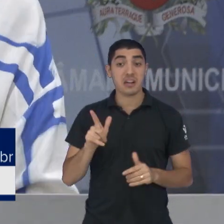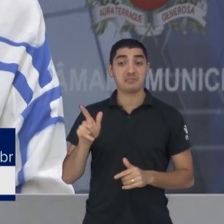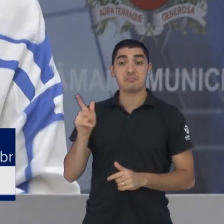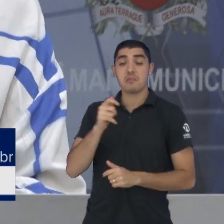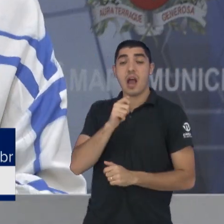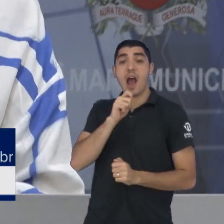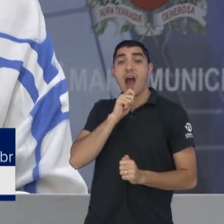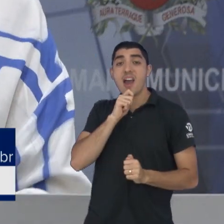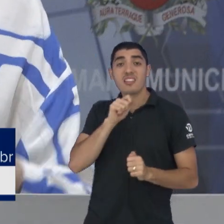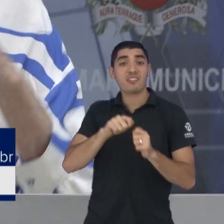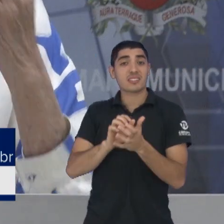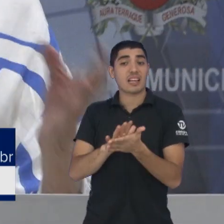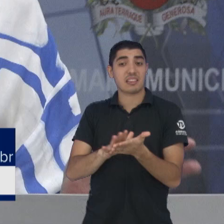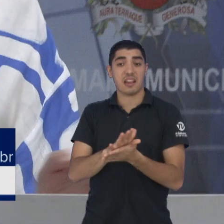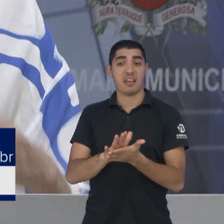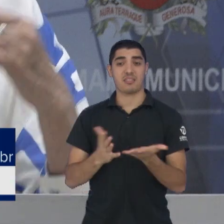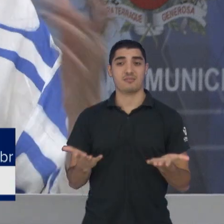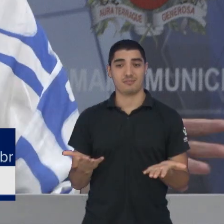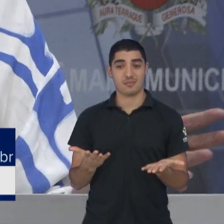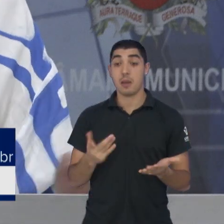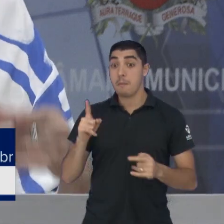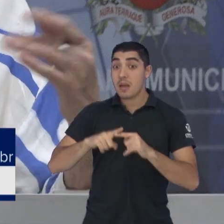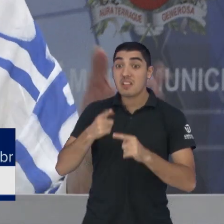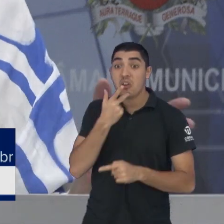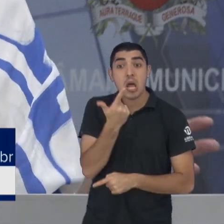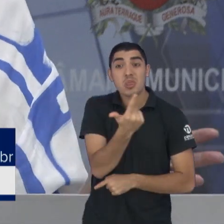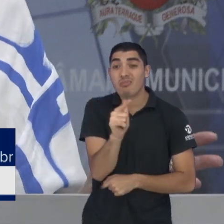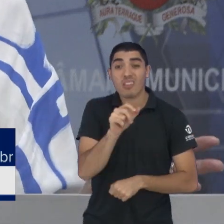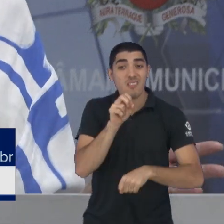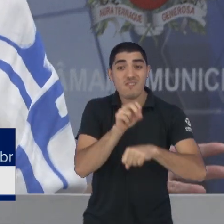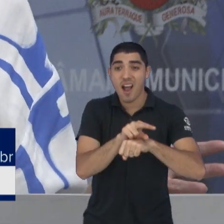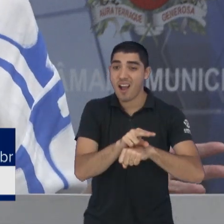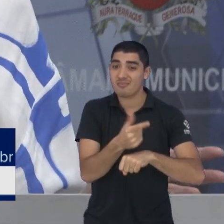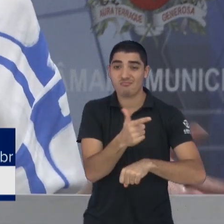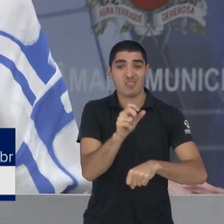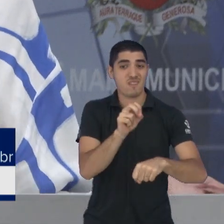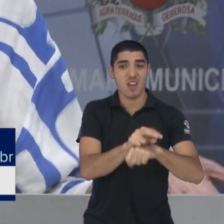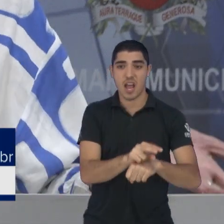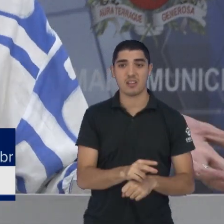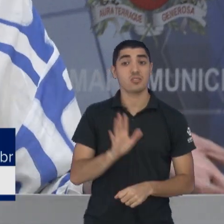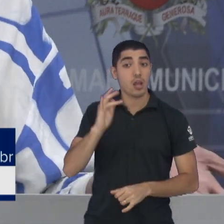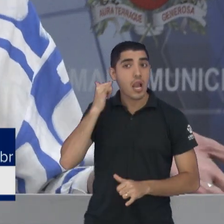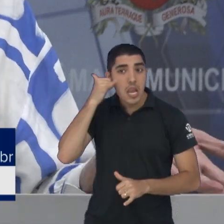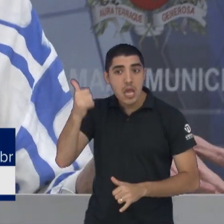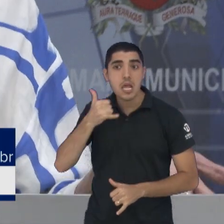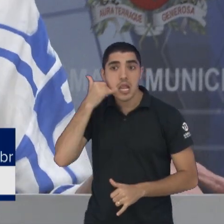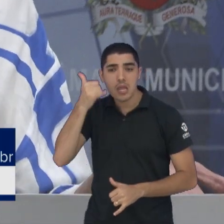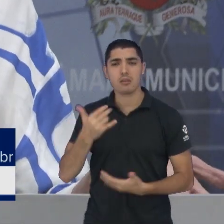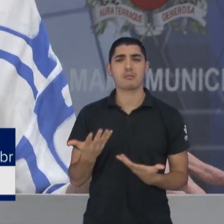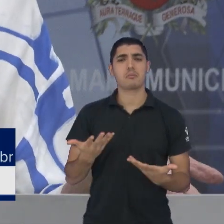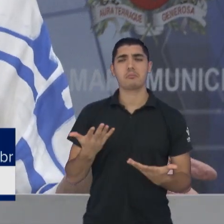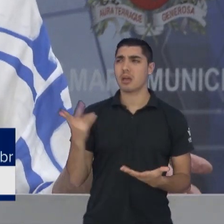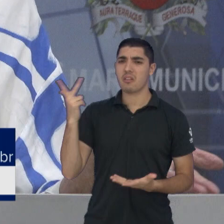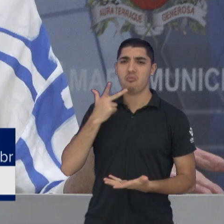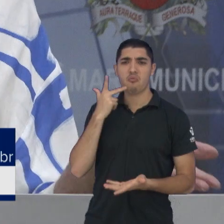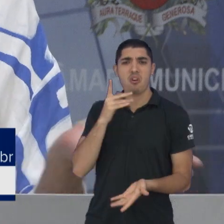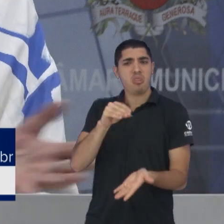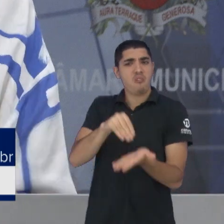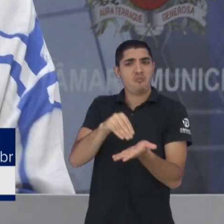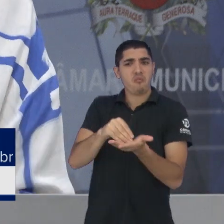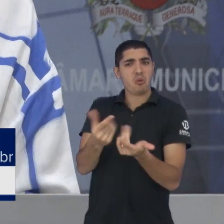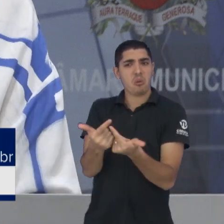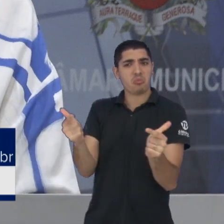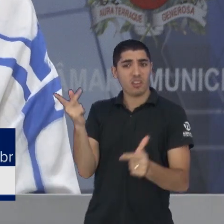para vereador, pode pedir não sei o quê, não tem vaga, não tem vaga, não tem vaga. Como que não está faltando leito,